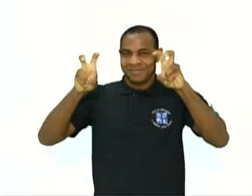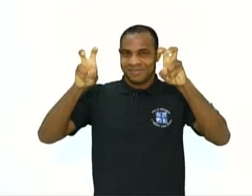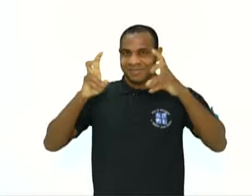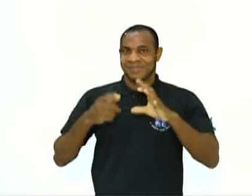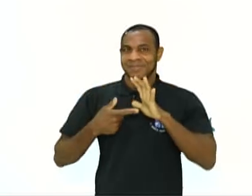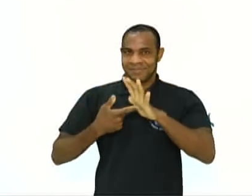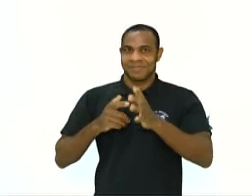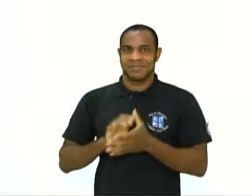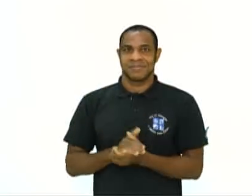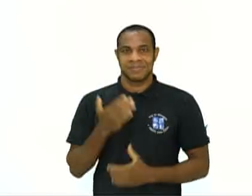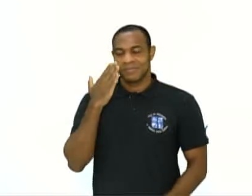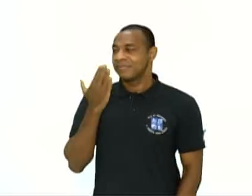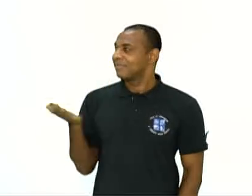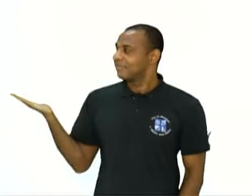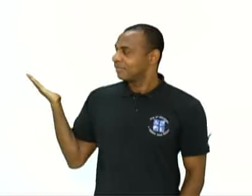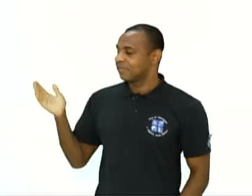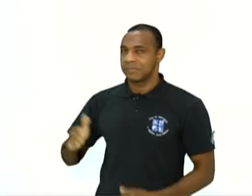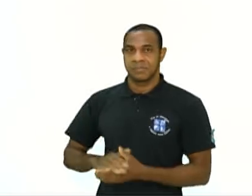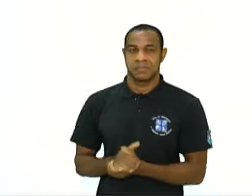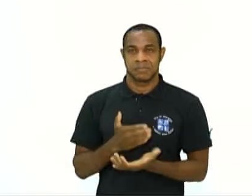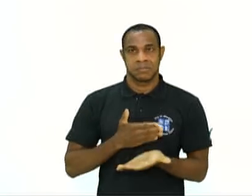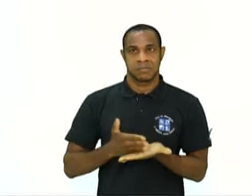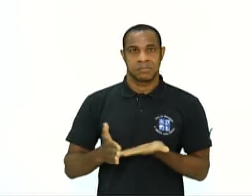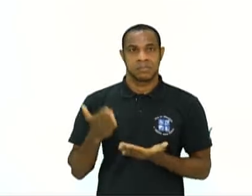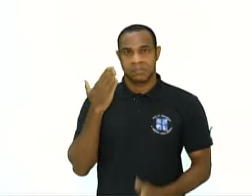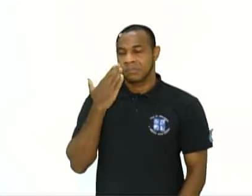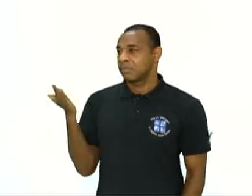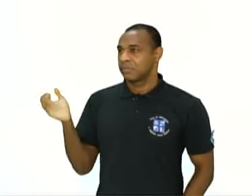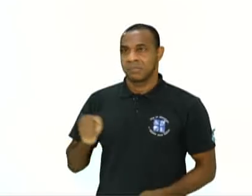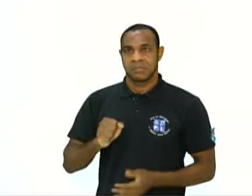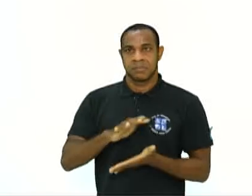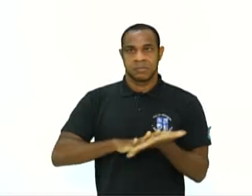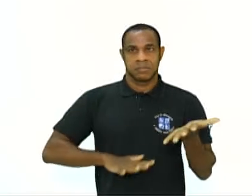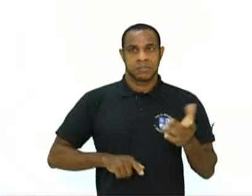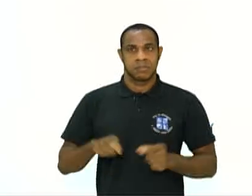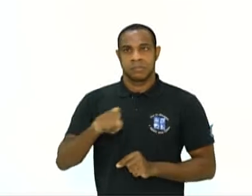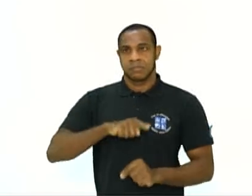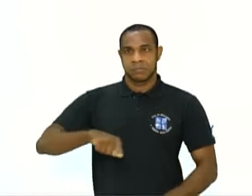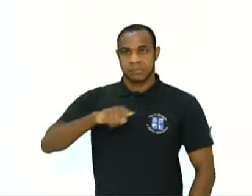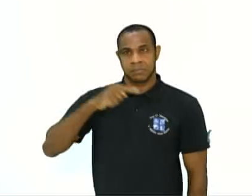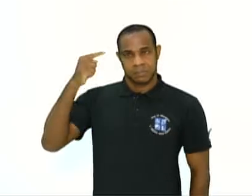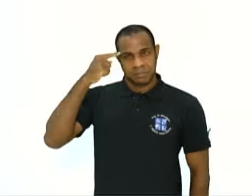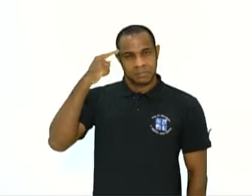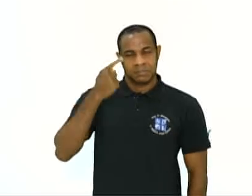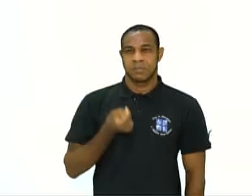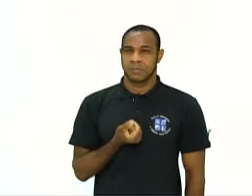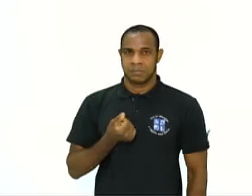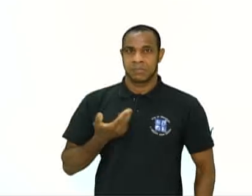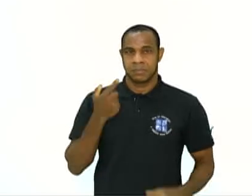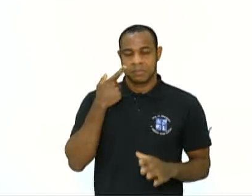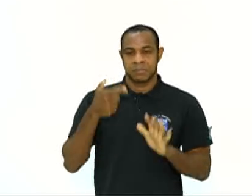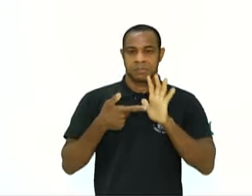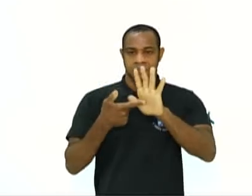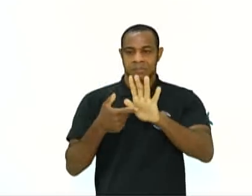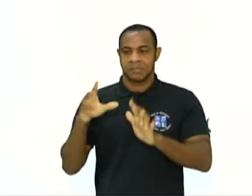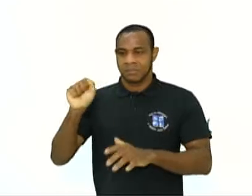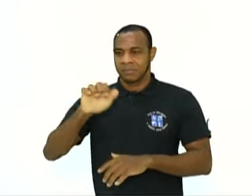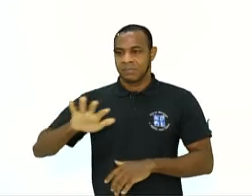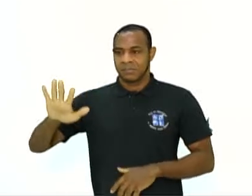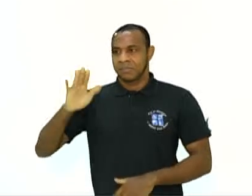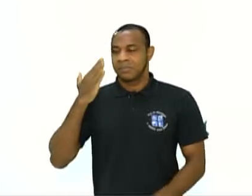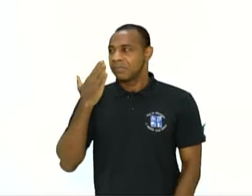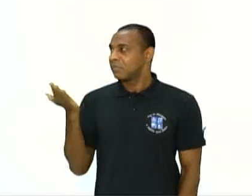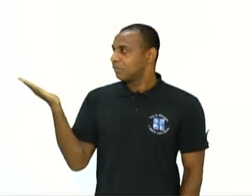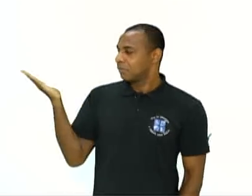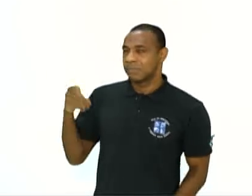aula. Vamos começar ali com uma atividade para vocês pensarem um pouquinho. Eu trouxe essa imagem e estou perguntando